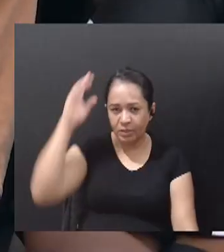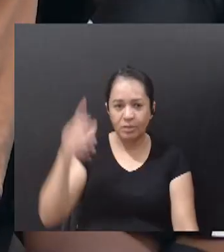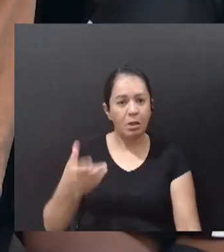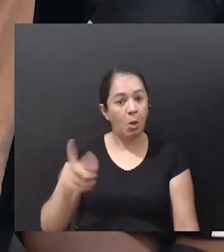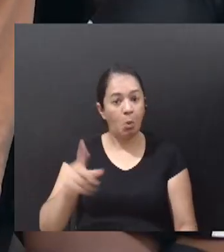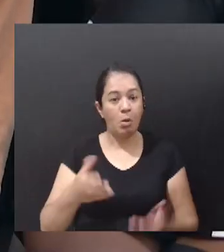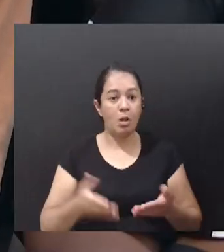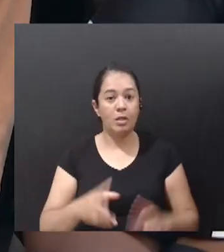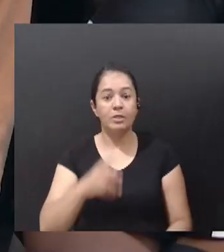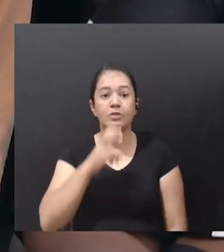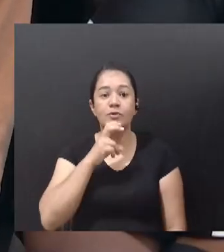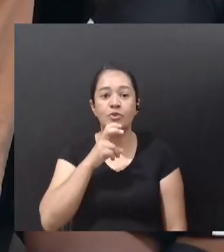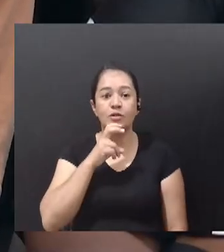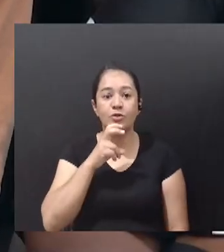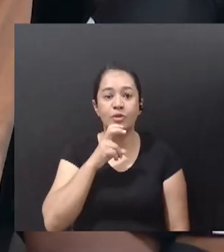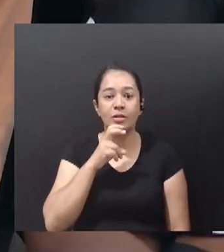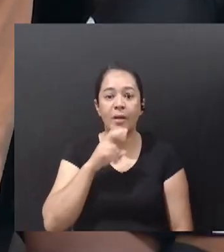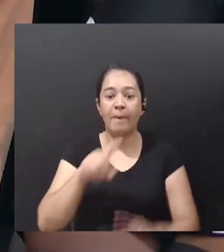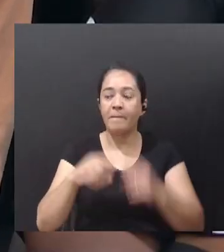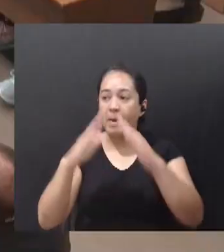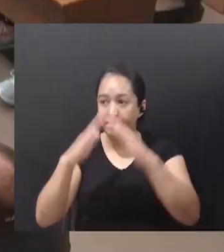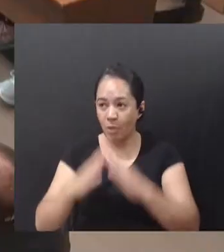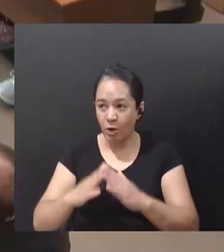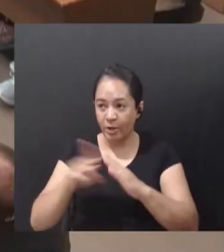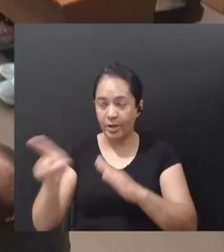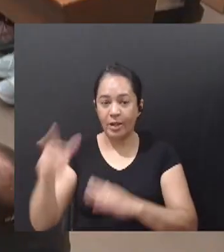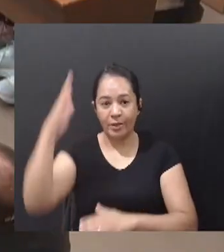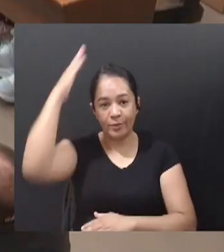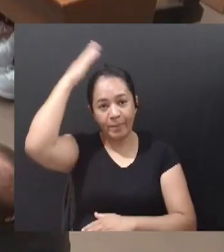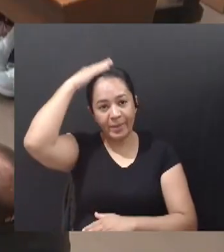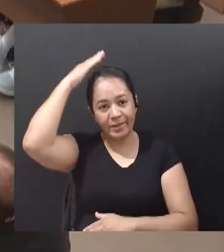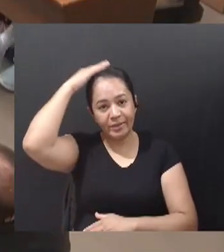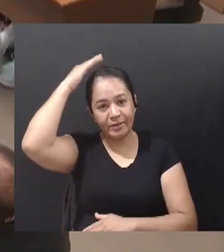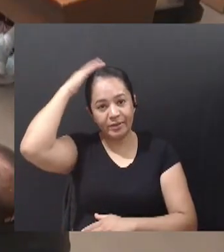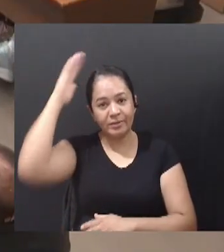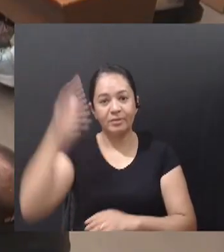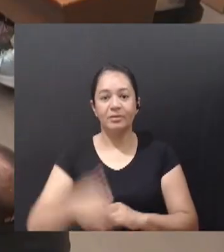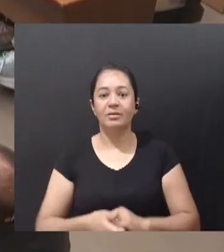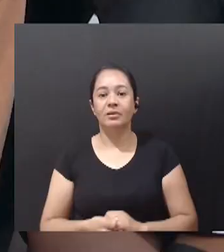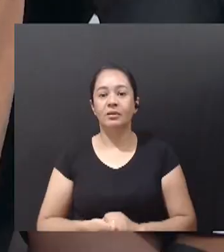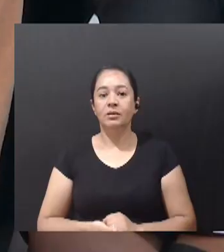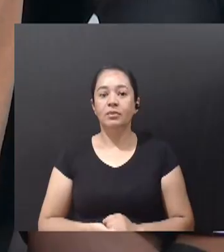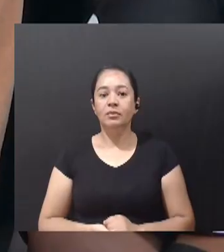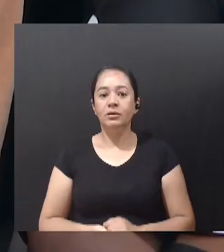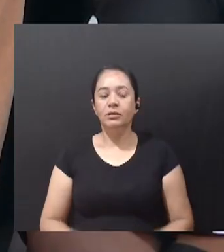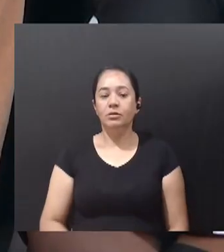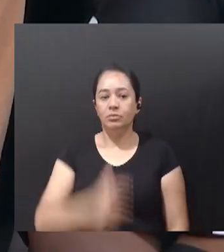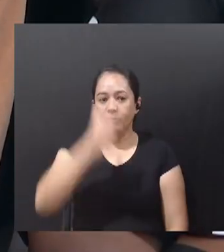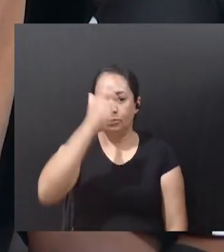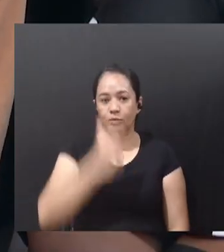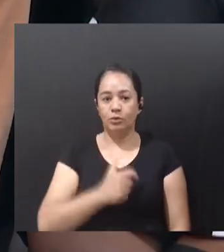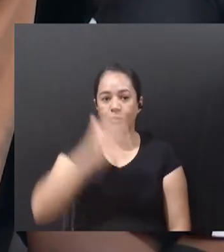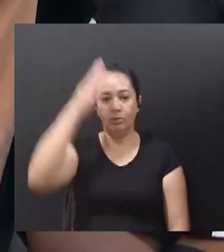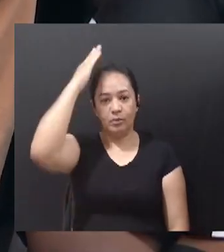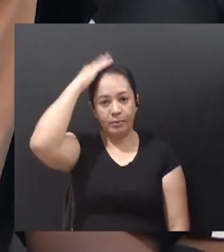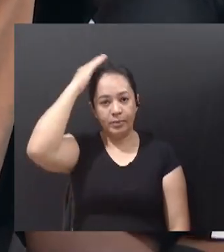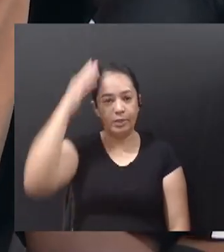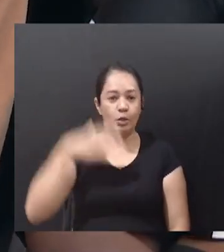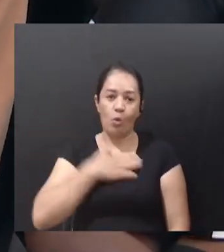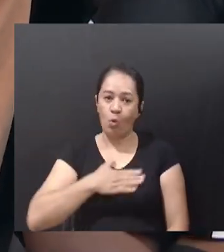nasci, só. Mas mora lá no Paraná? A vida toda. Eu fico com 12 dias para lá. Ah, tá. Eu sou paranaense, gosto muito do estado do Paraná, né? E já